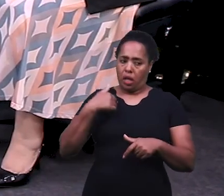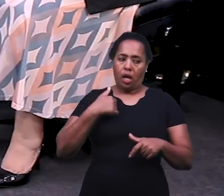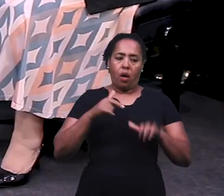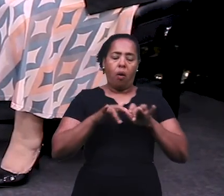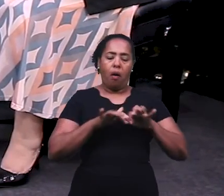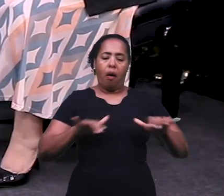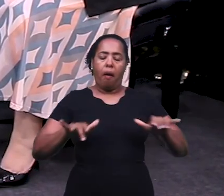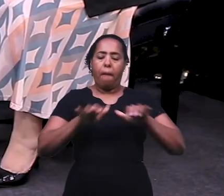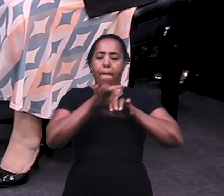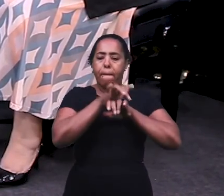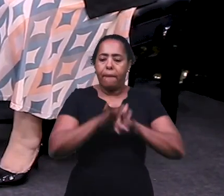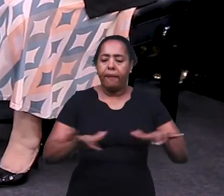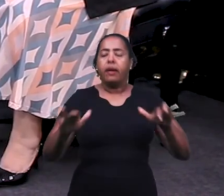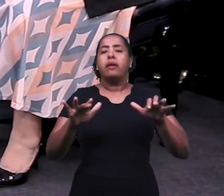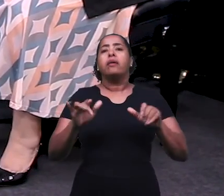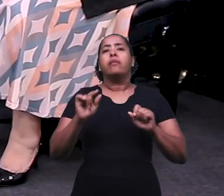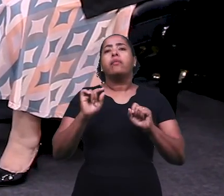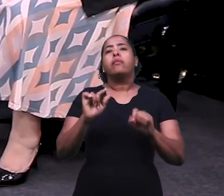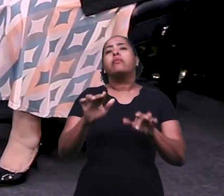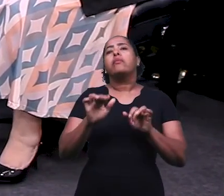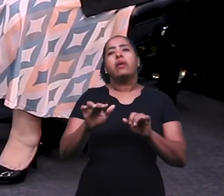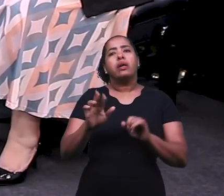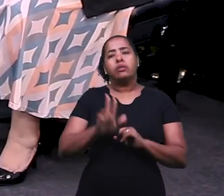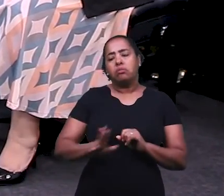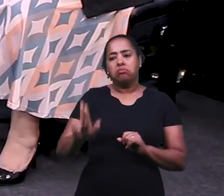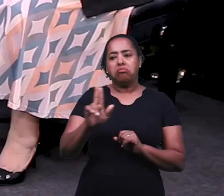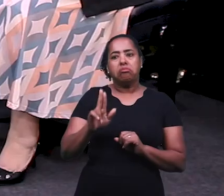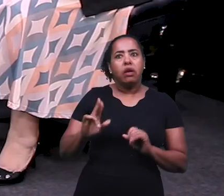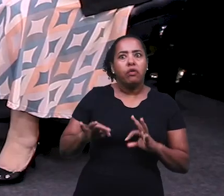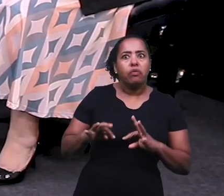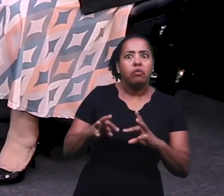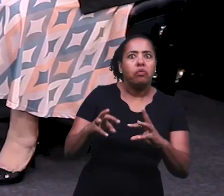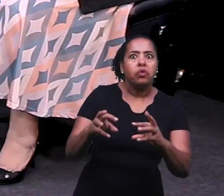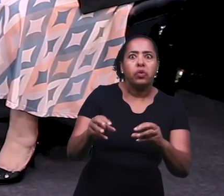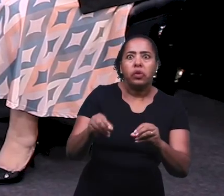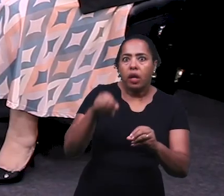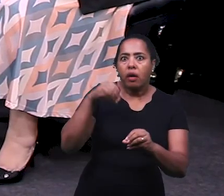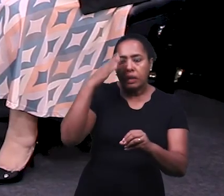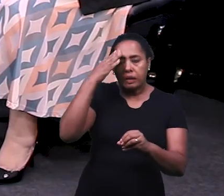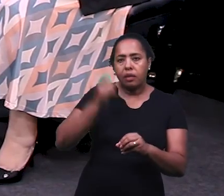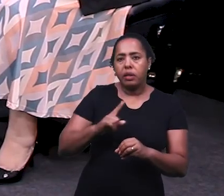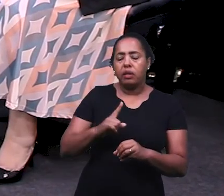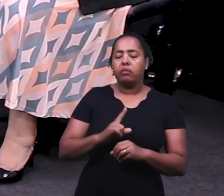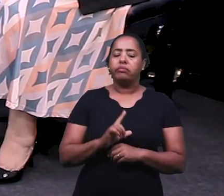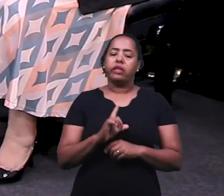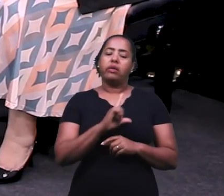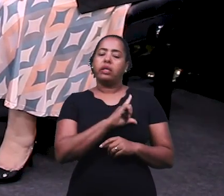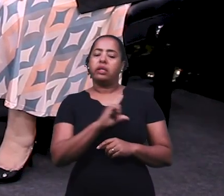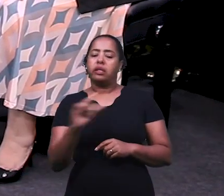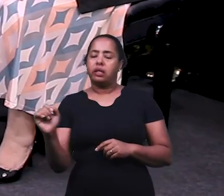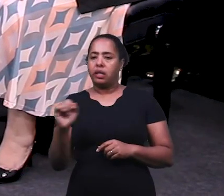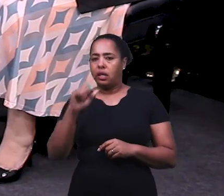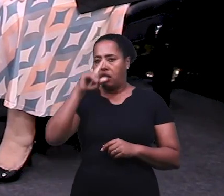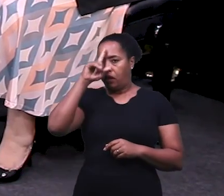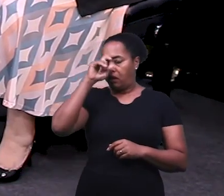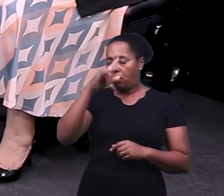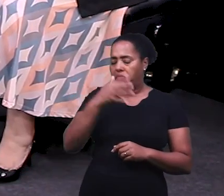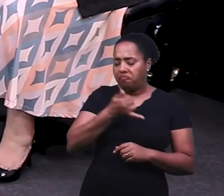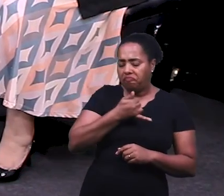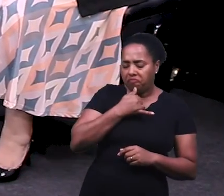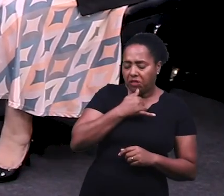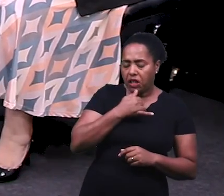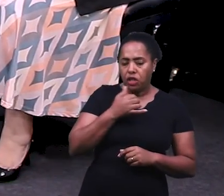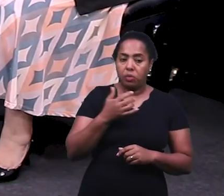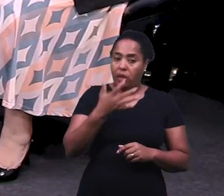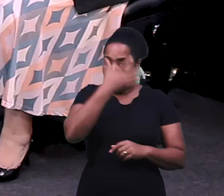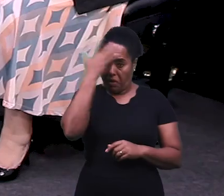totalmente. Eu não usava o que eu poderia fazer, porque eu sou pianista, né, de formação, e eu acabava não usando realmente totalmente. Então eu saí do hospital com o coração